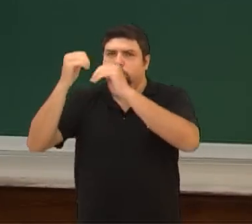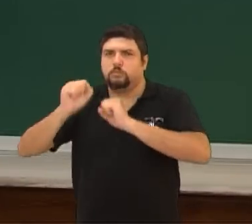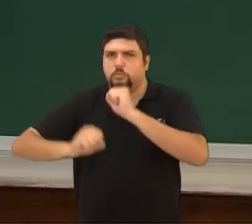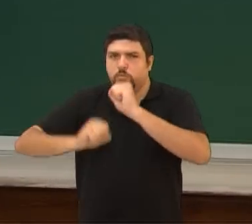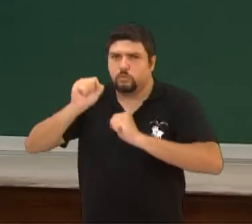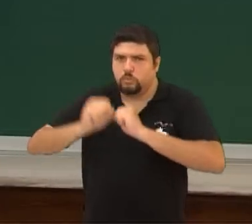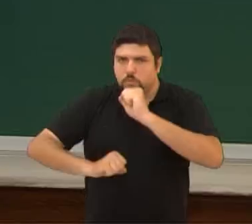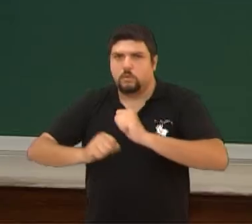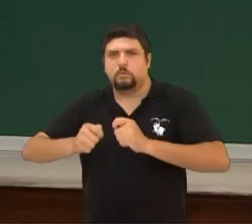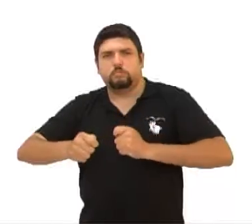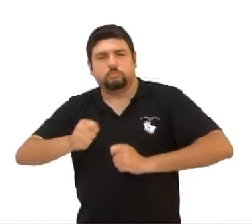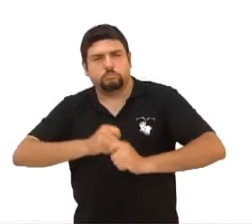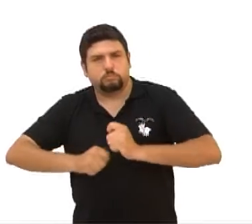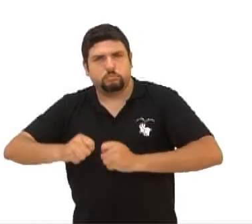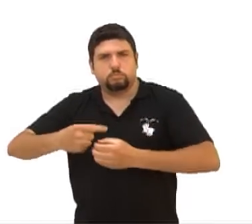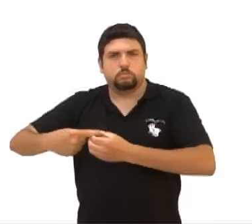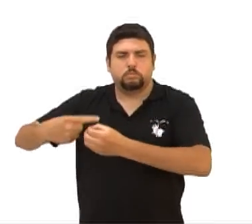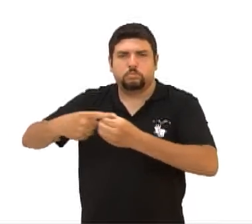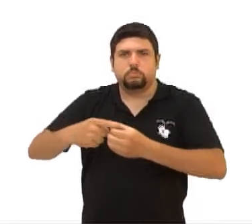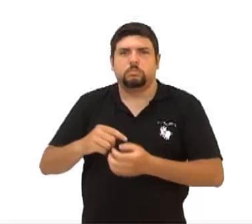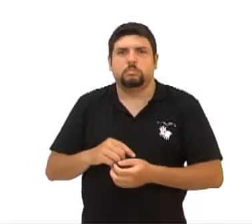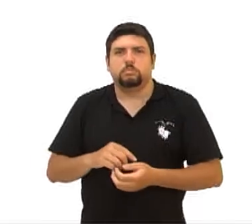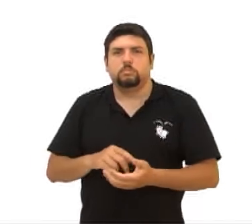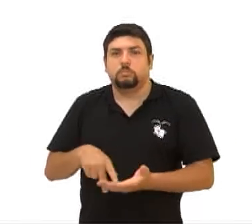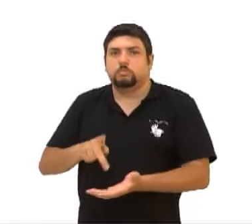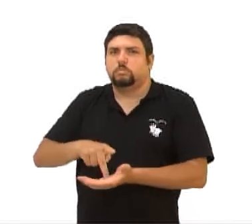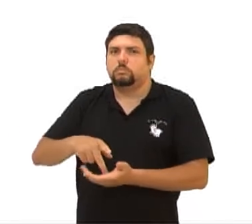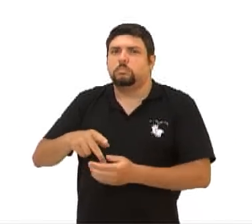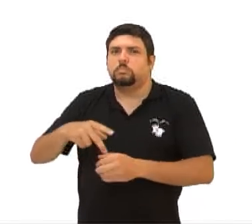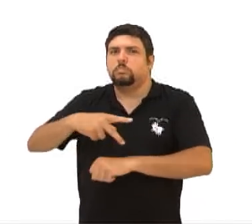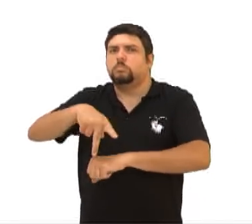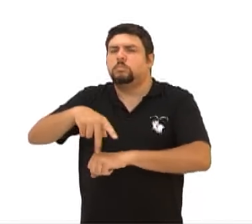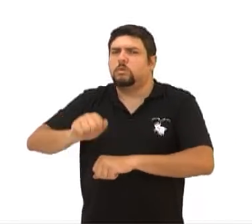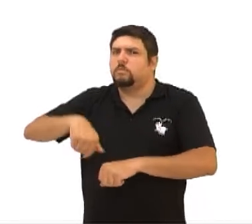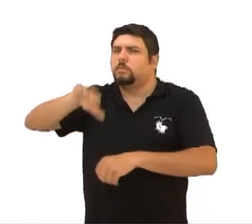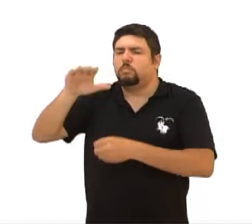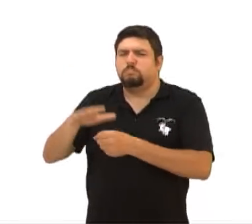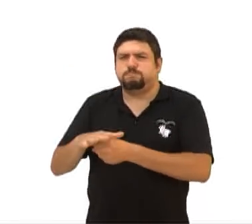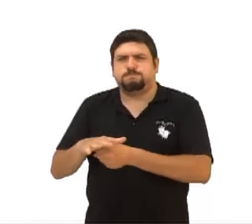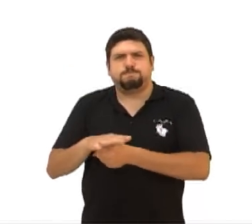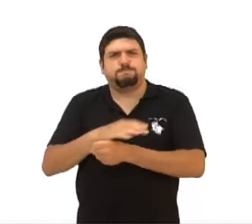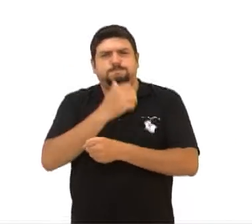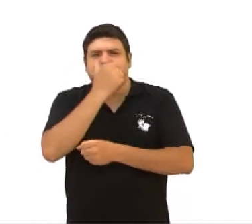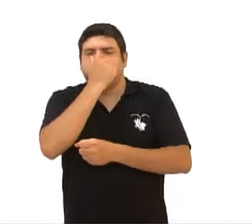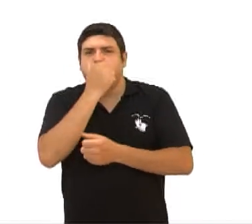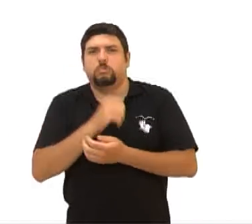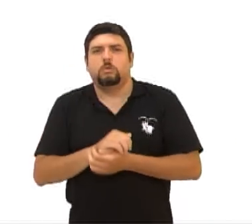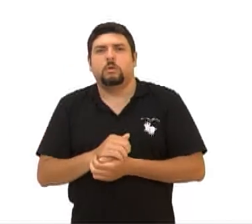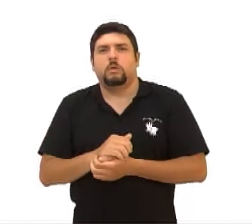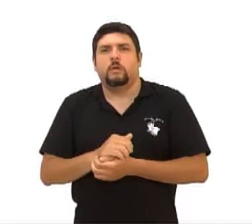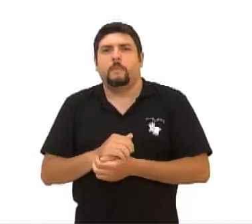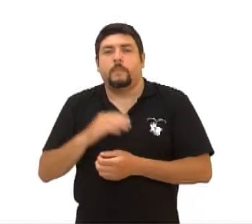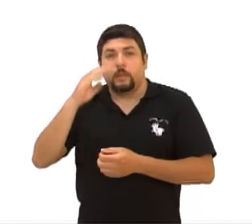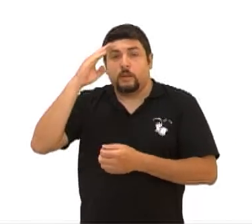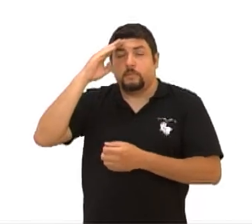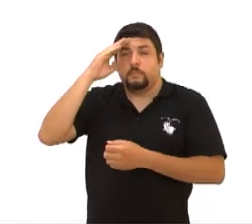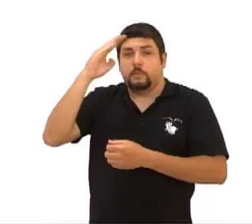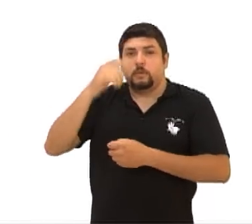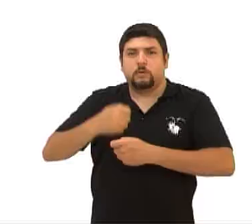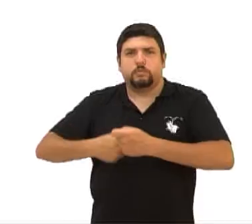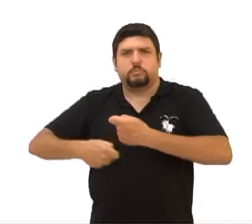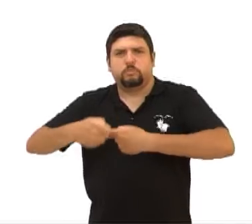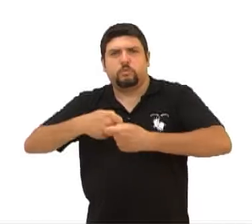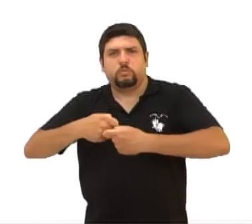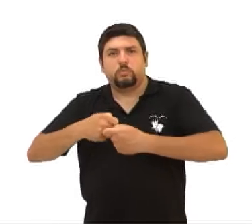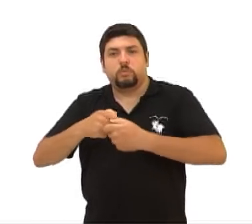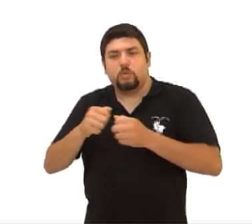econômico, urbano. É a nação mais populosa da África, que tem a maior quantidade de pessoas. É a principal economia do continente, junto com a África do